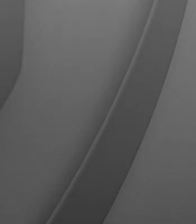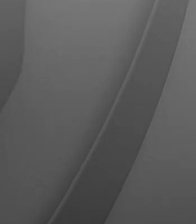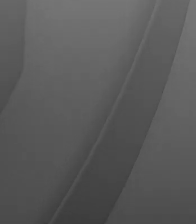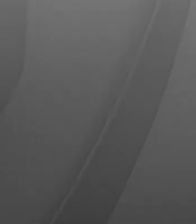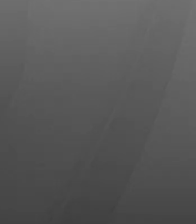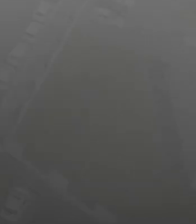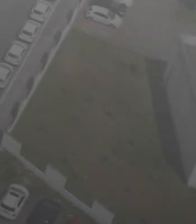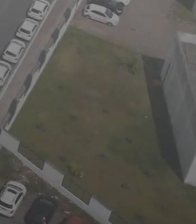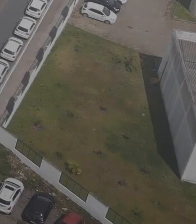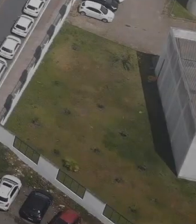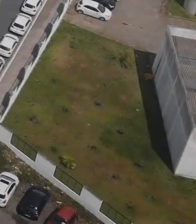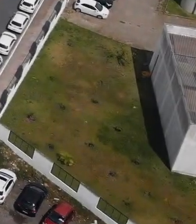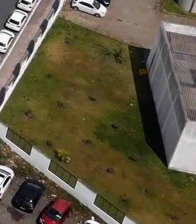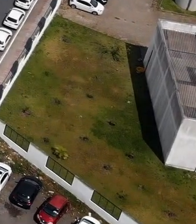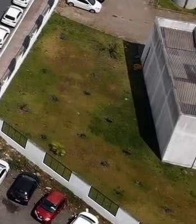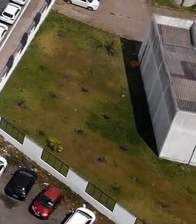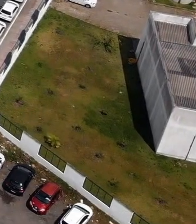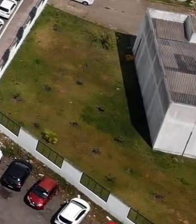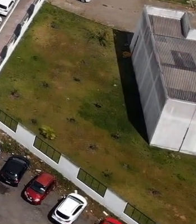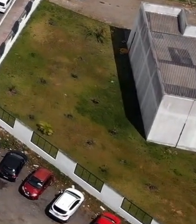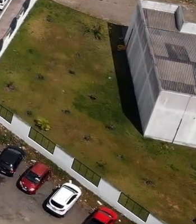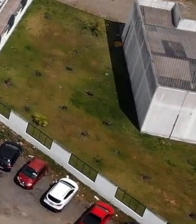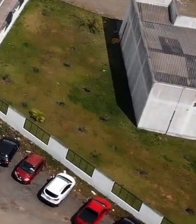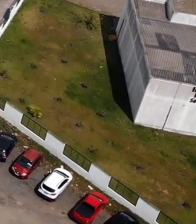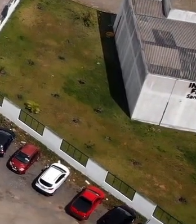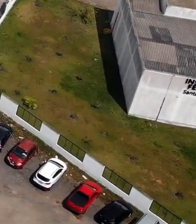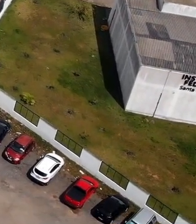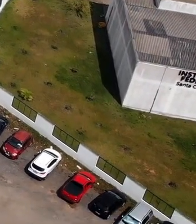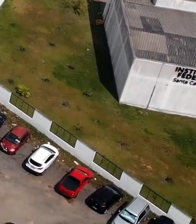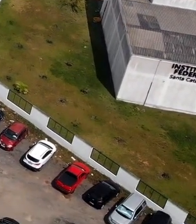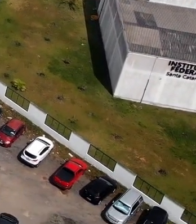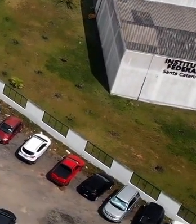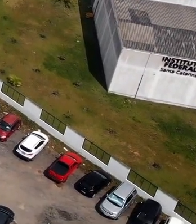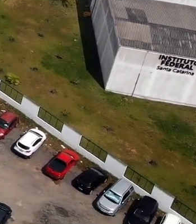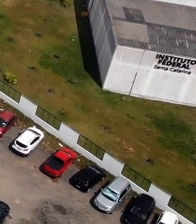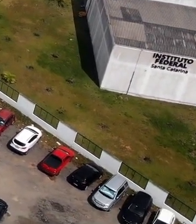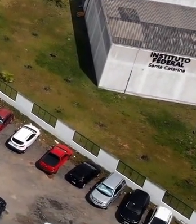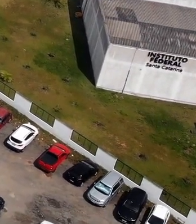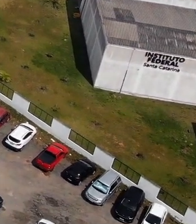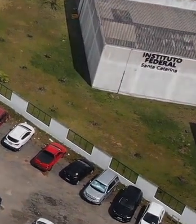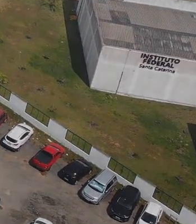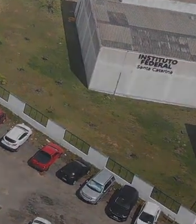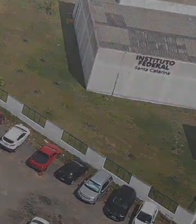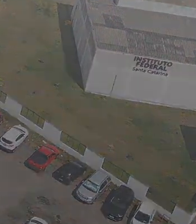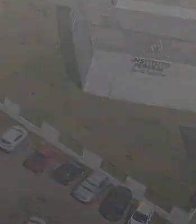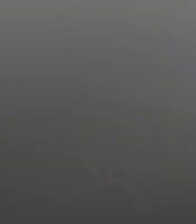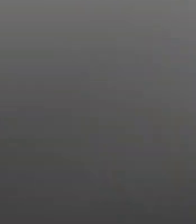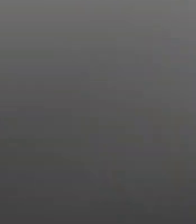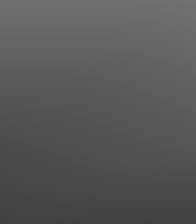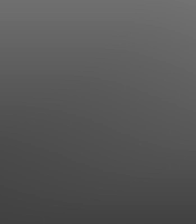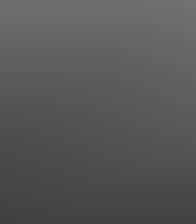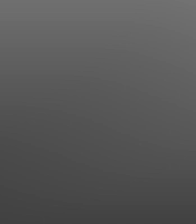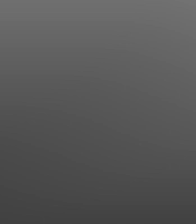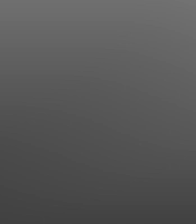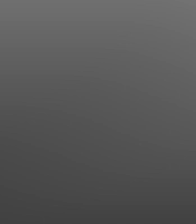Twitter. Acompanhe todo o conteúdo do Poder Legislativo nas redes sociais.